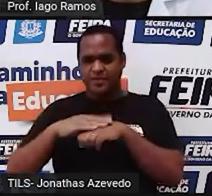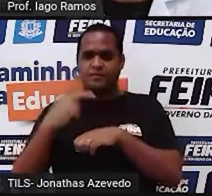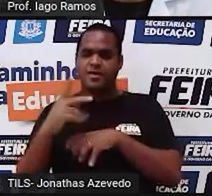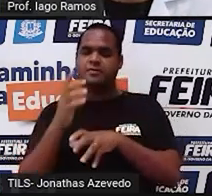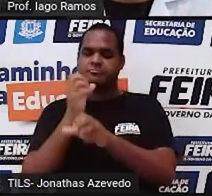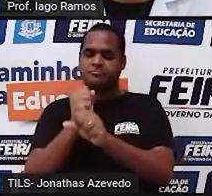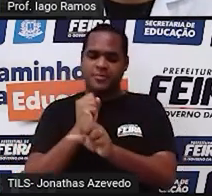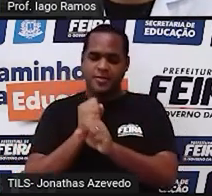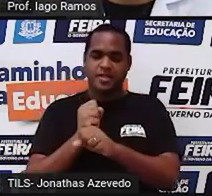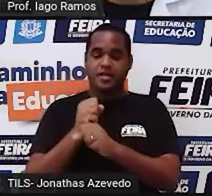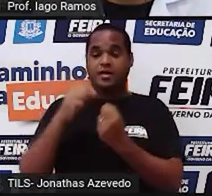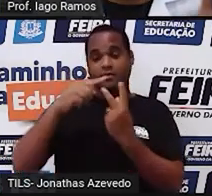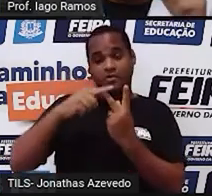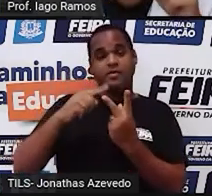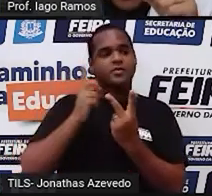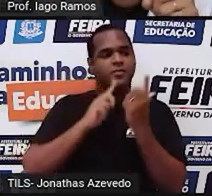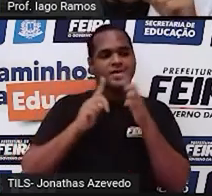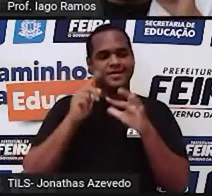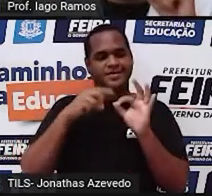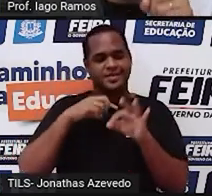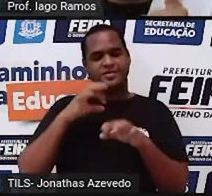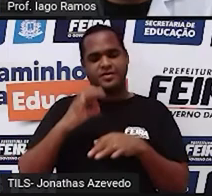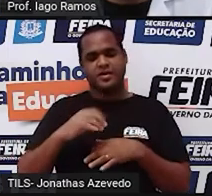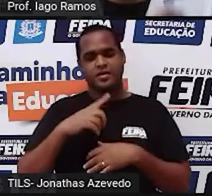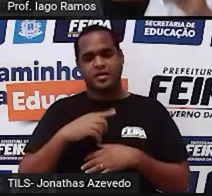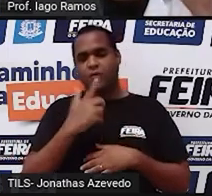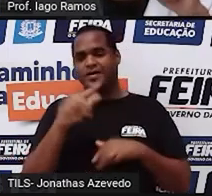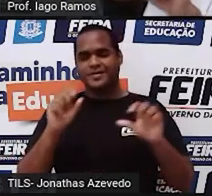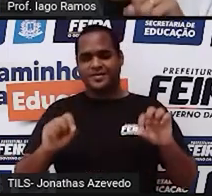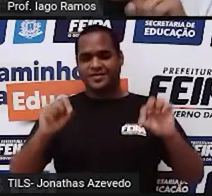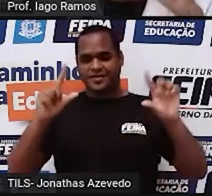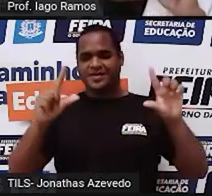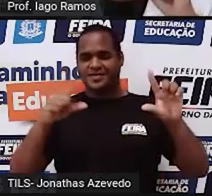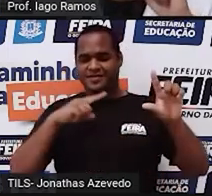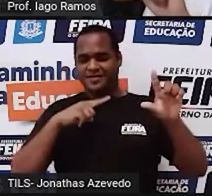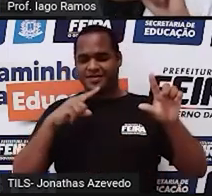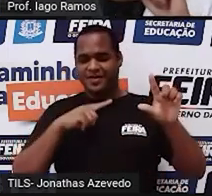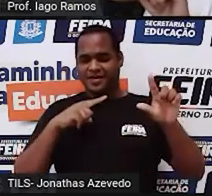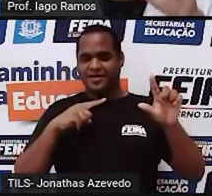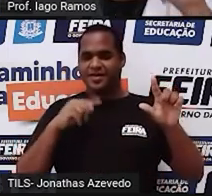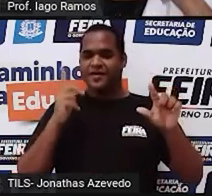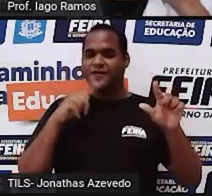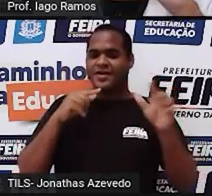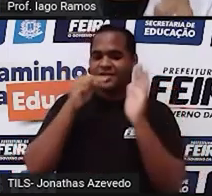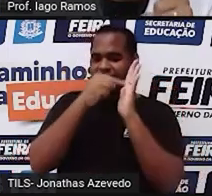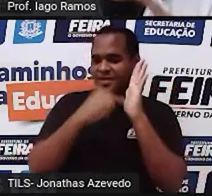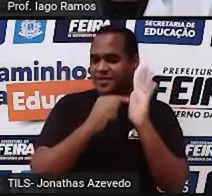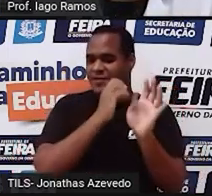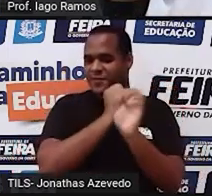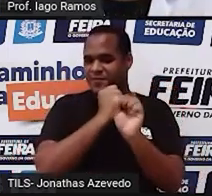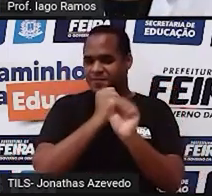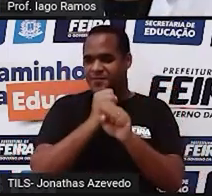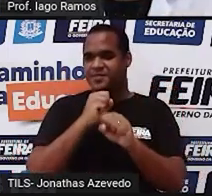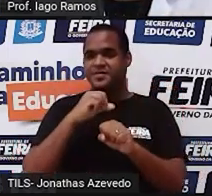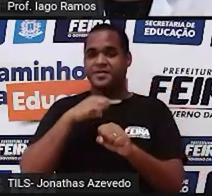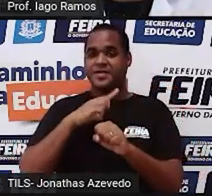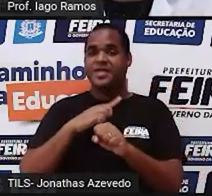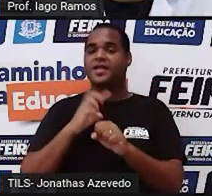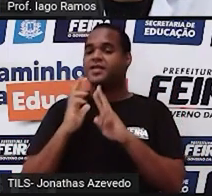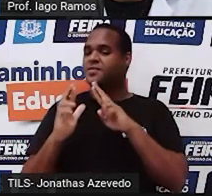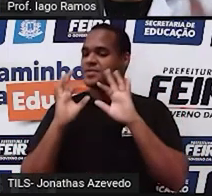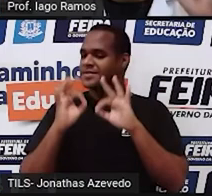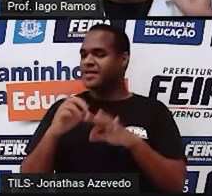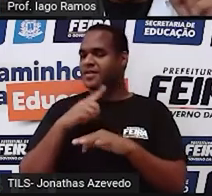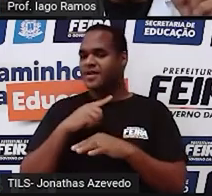calcula raízes quadradas Olha só na próxima tela eu fiz usando a calculadora Observe os resultados